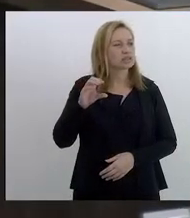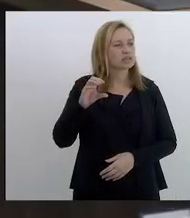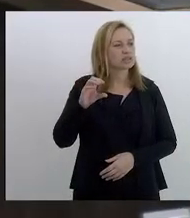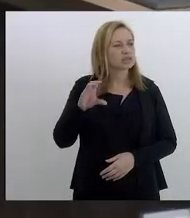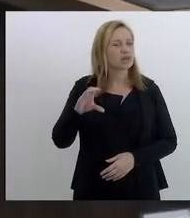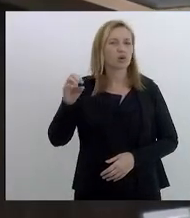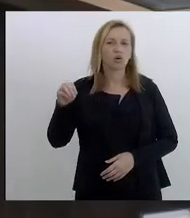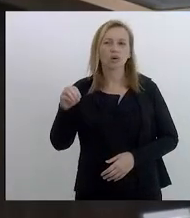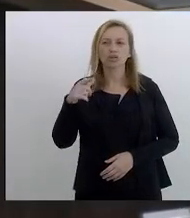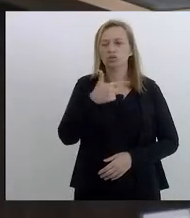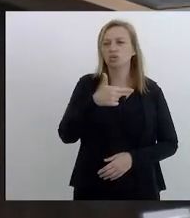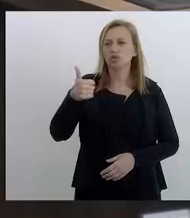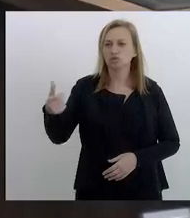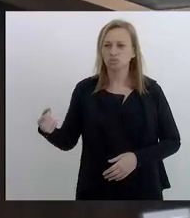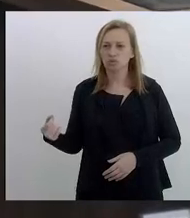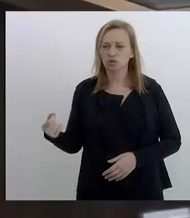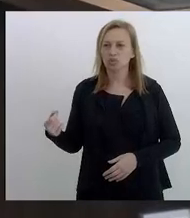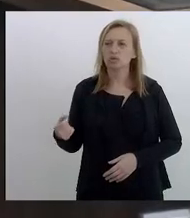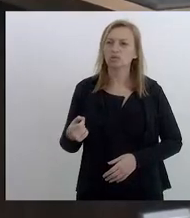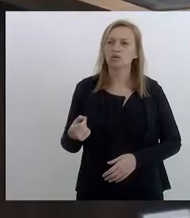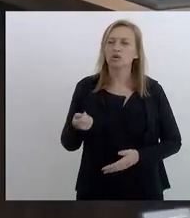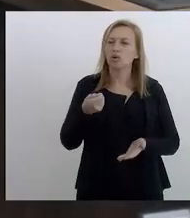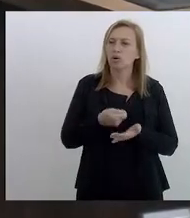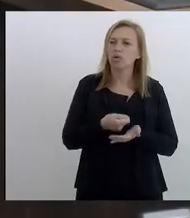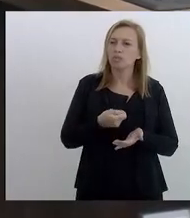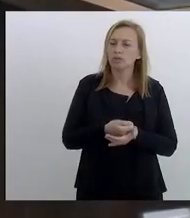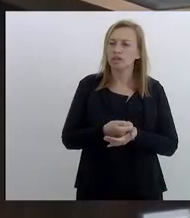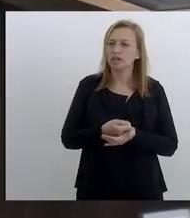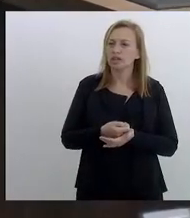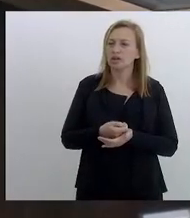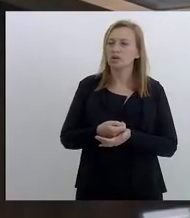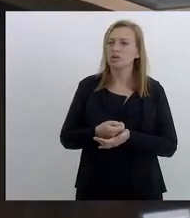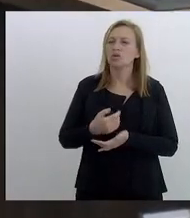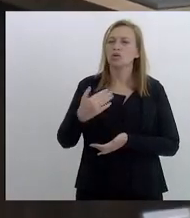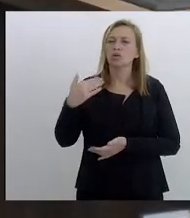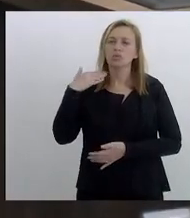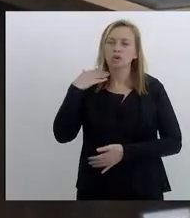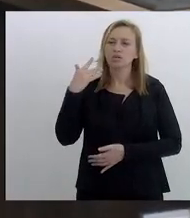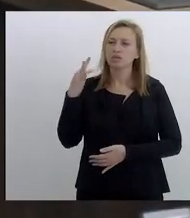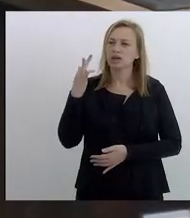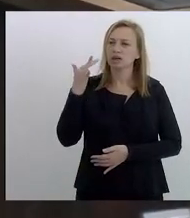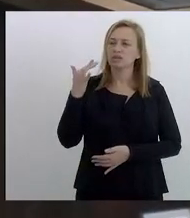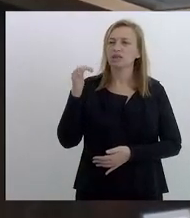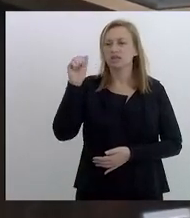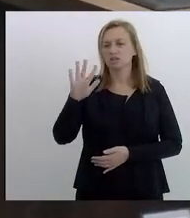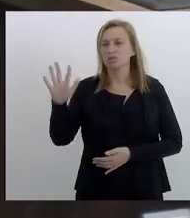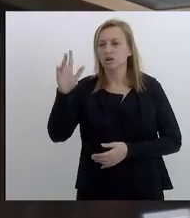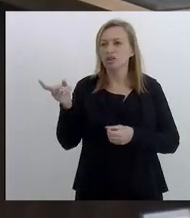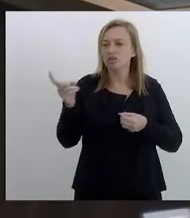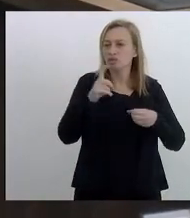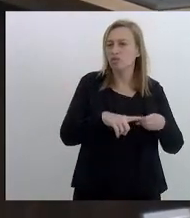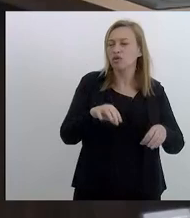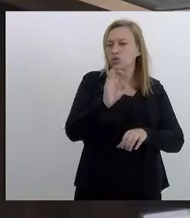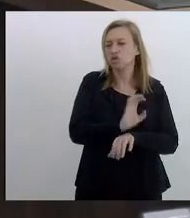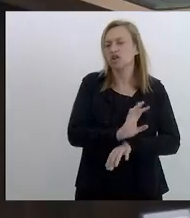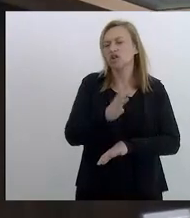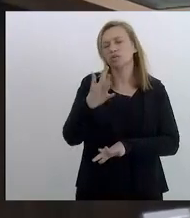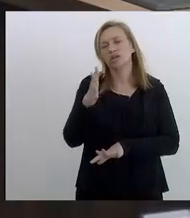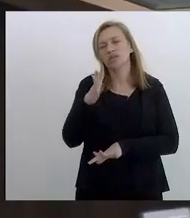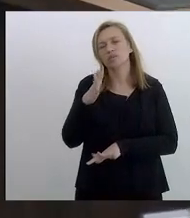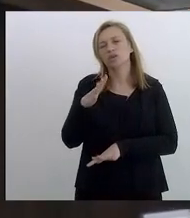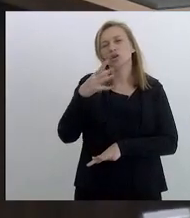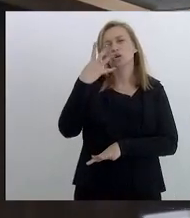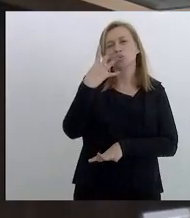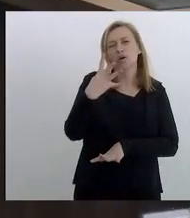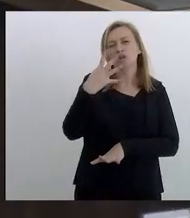quê, que obriga o Tesouro Nacional a devolver ao Estado aproximadamente